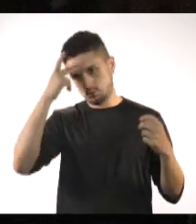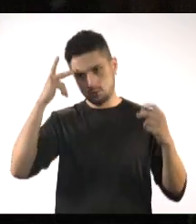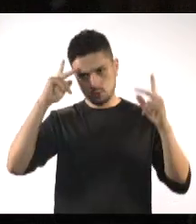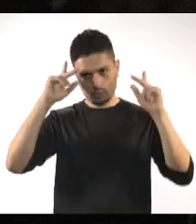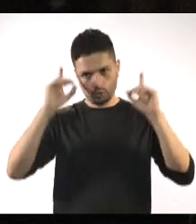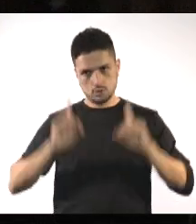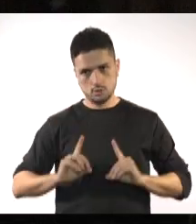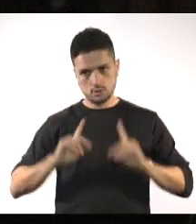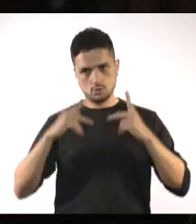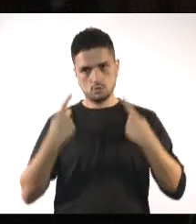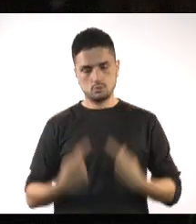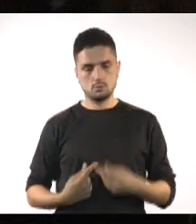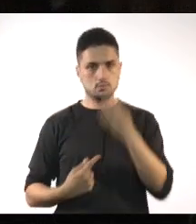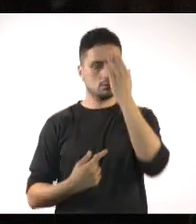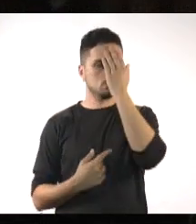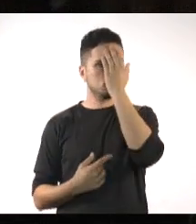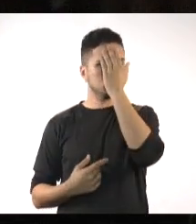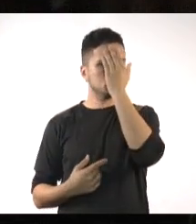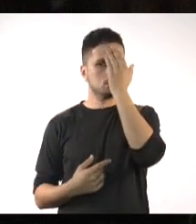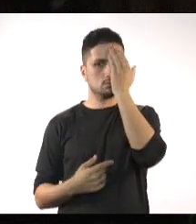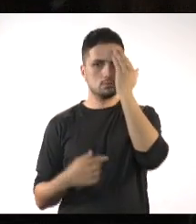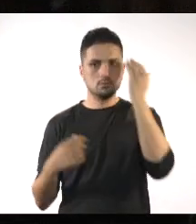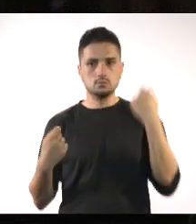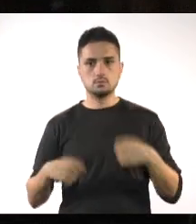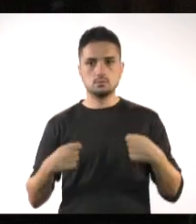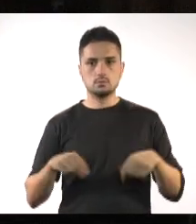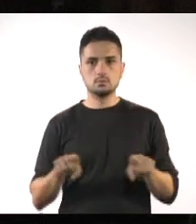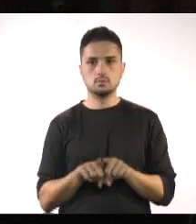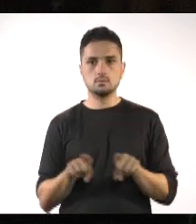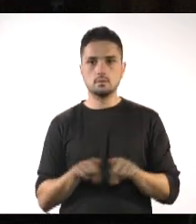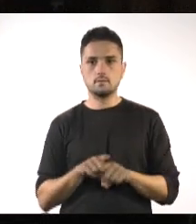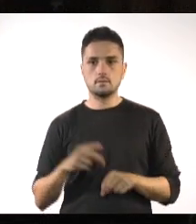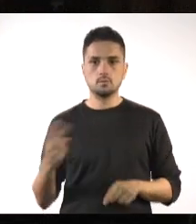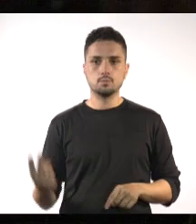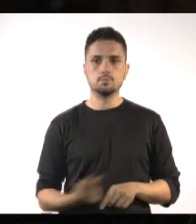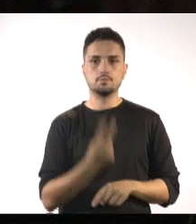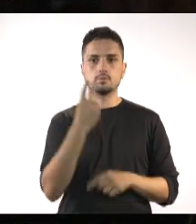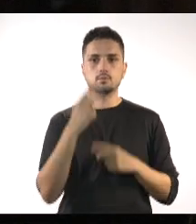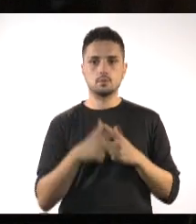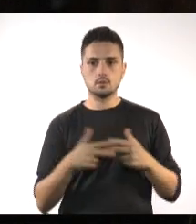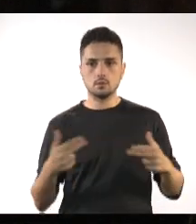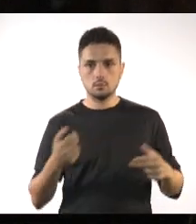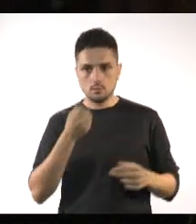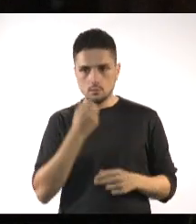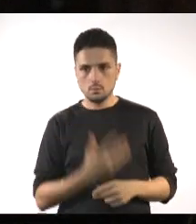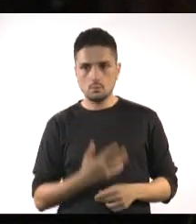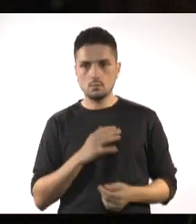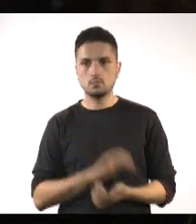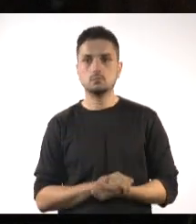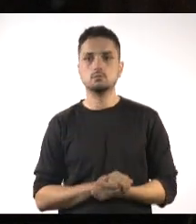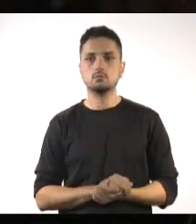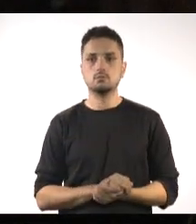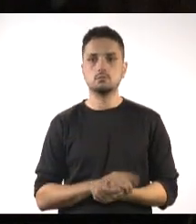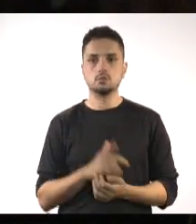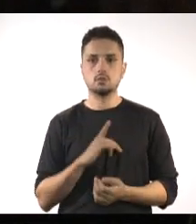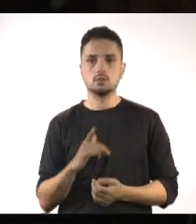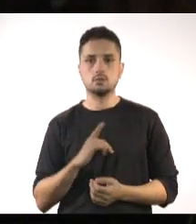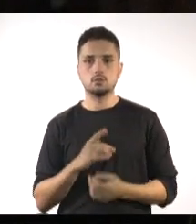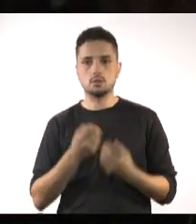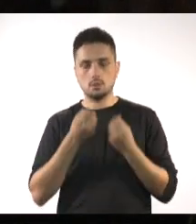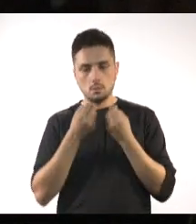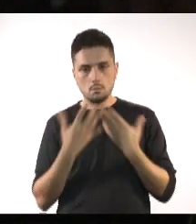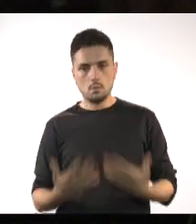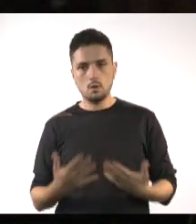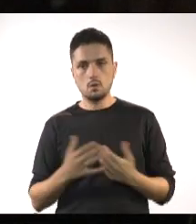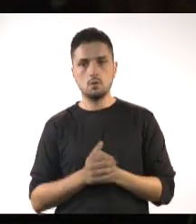precisa valorizar, e aí a campanha ela traz muito isso, aquilo que a gente tem de positivo. Não falar só daquilo que a gente tem de ruim, mas